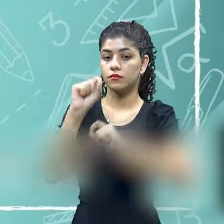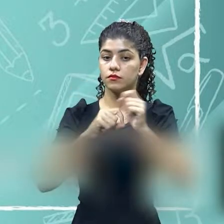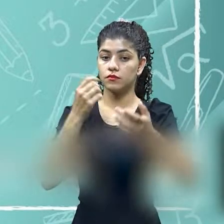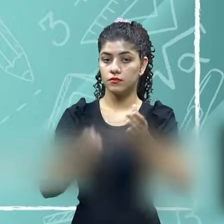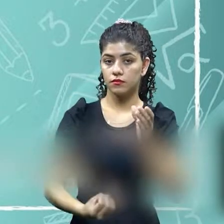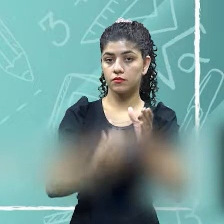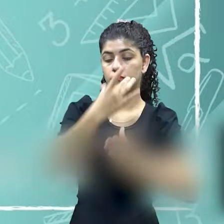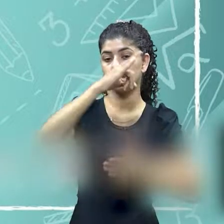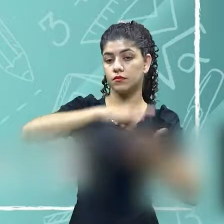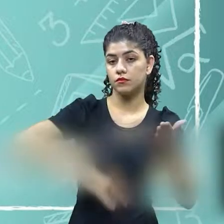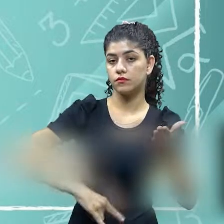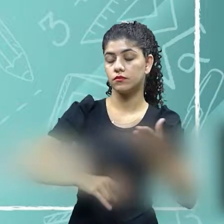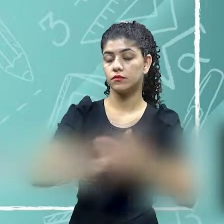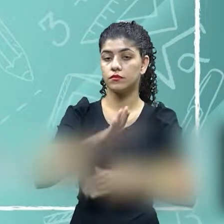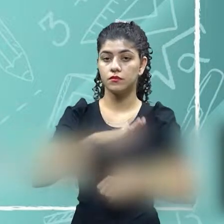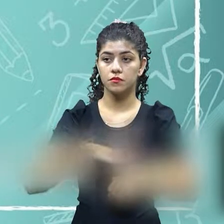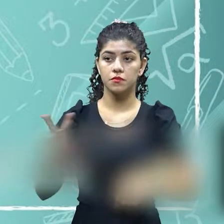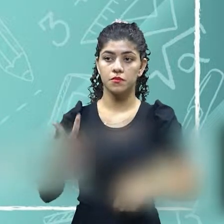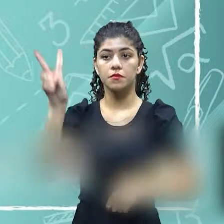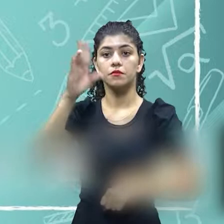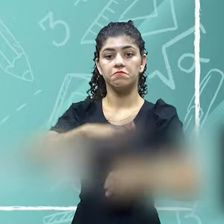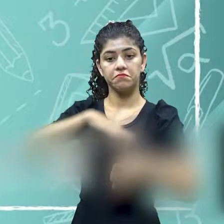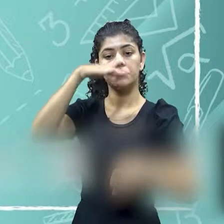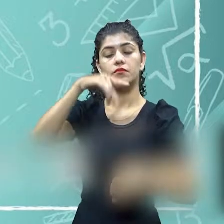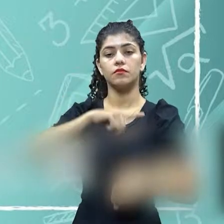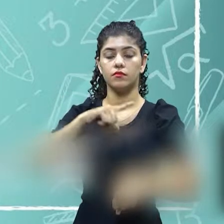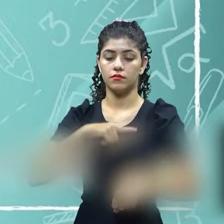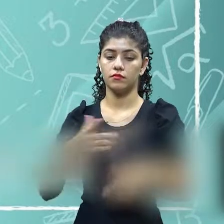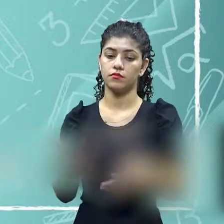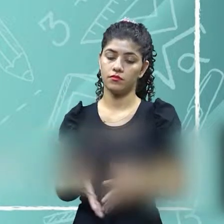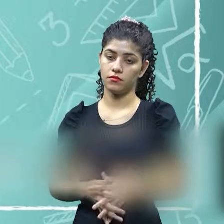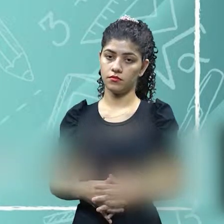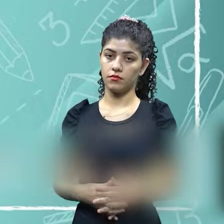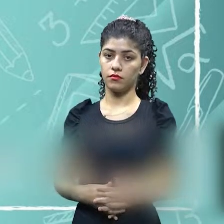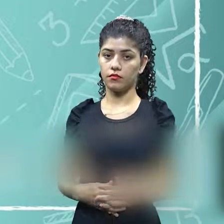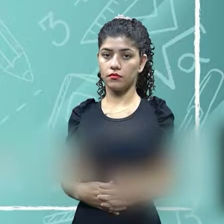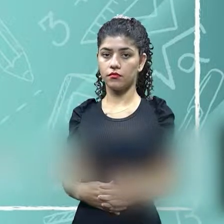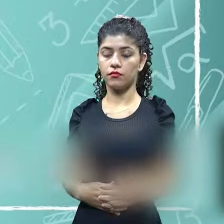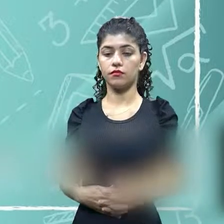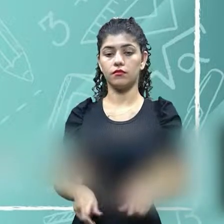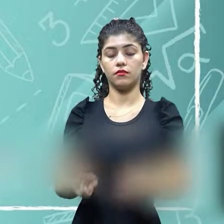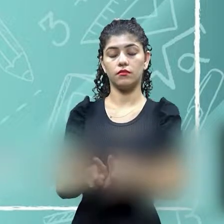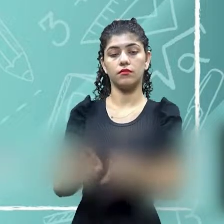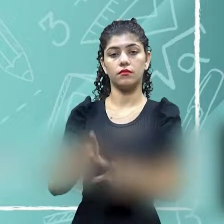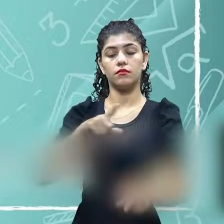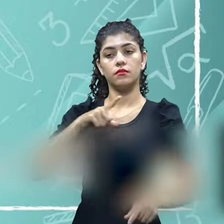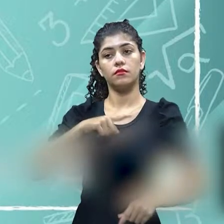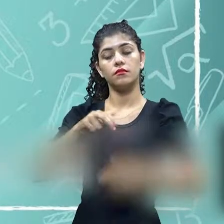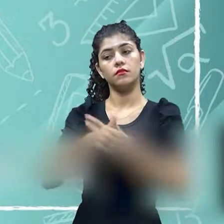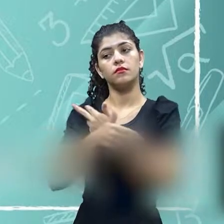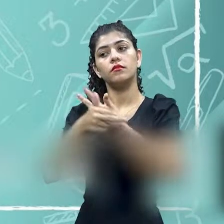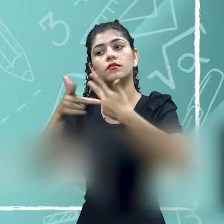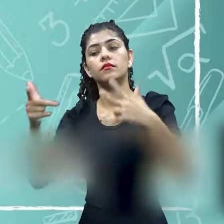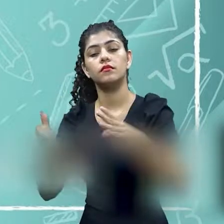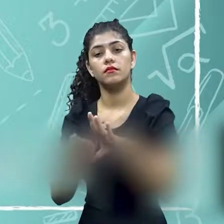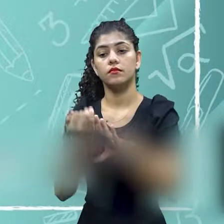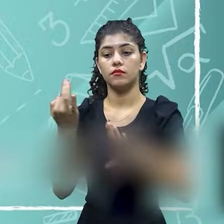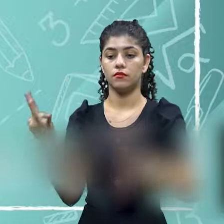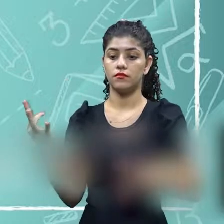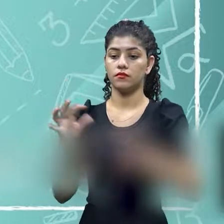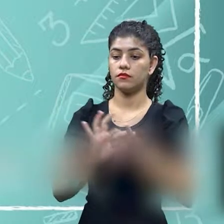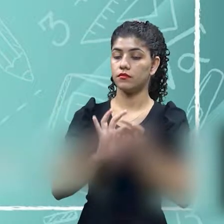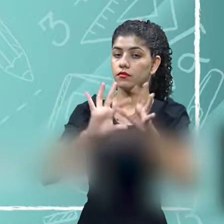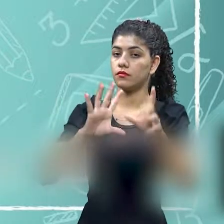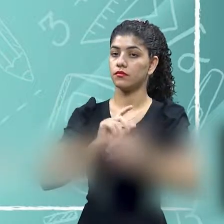elaboração de um produto com maior valor agregado. Ele vai ter uma alíquota maior, ainda que também se contemplem outros aspectos, tais